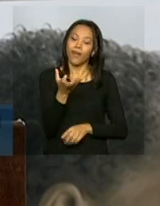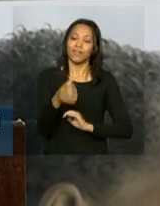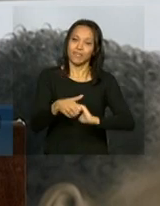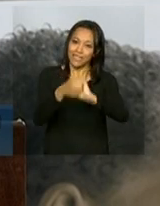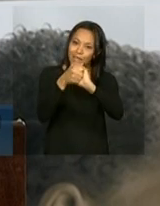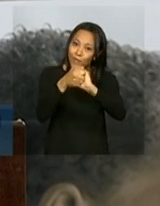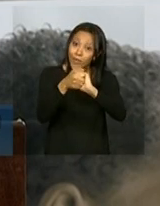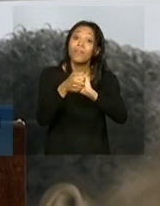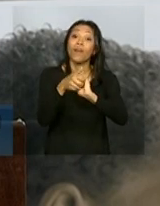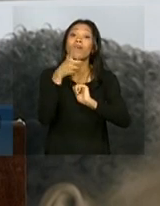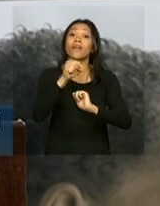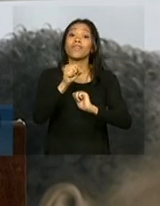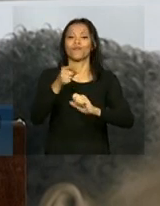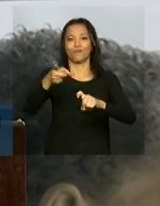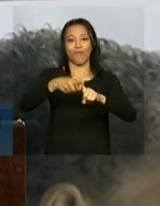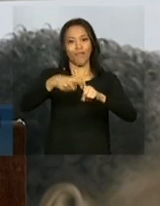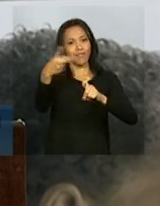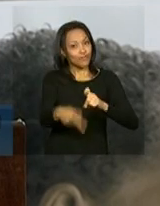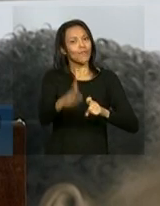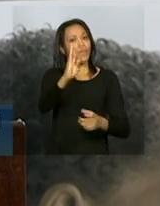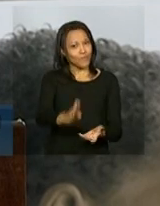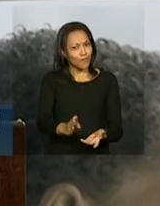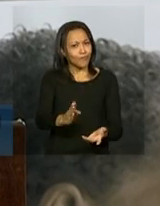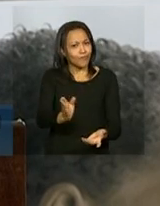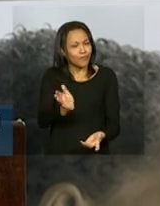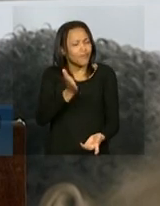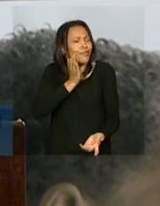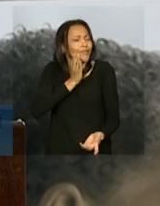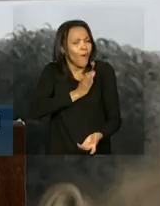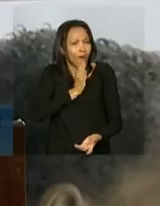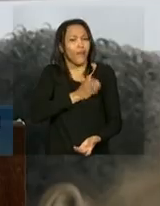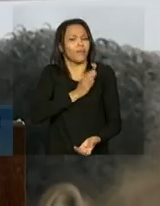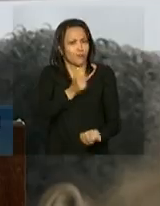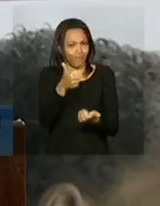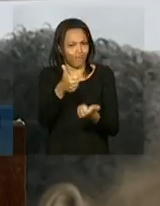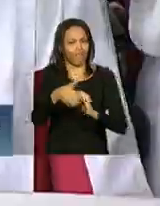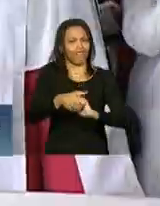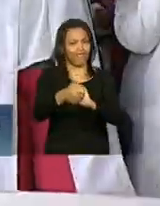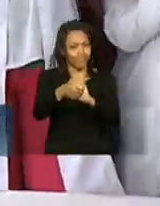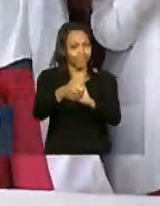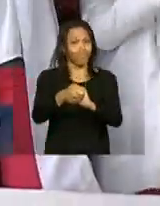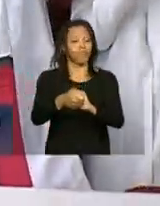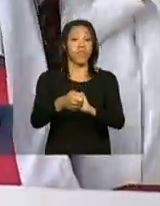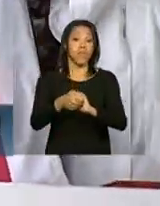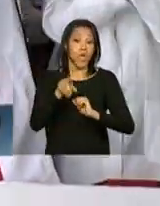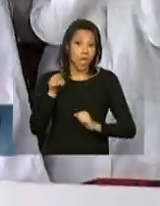médicos brasileiros e saudar do fundo do coração esses médicos, porque eles